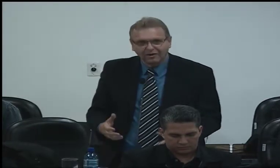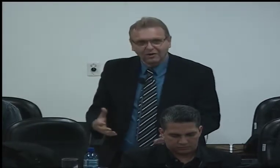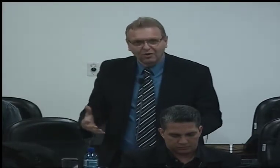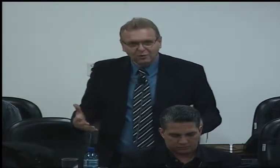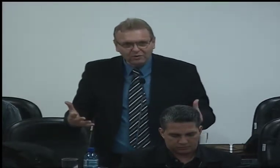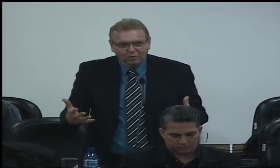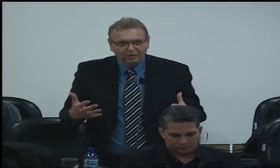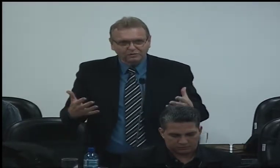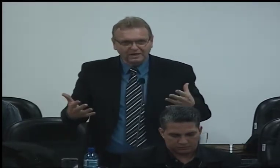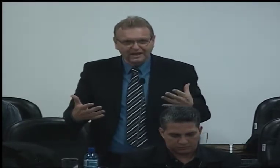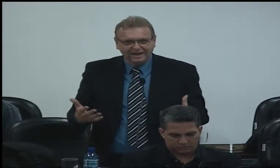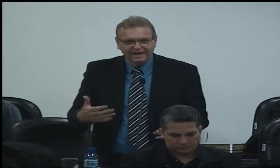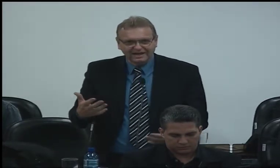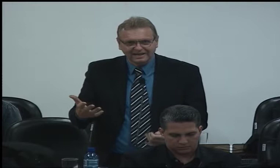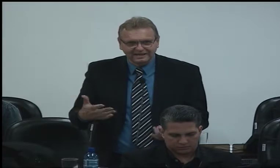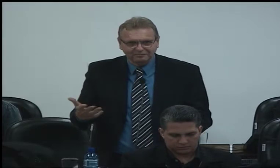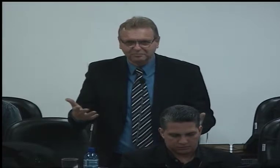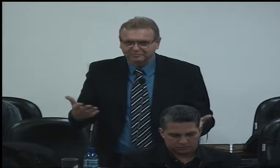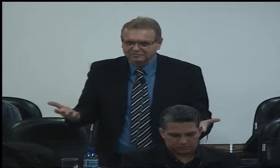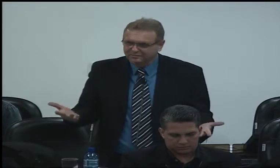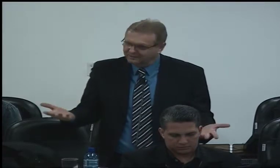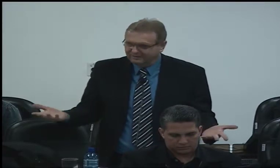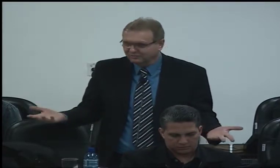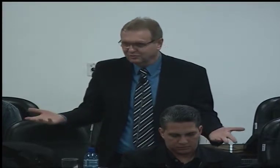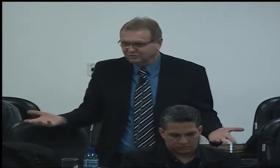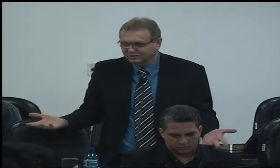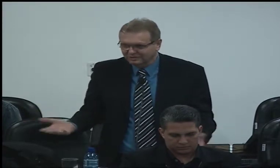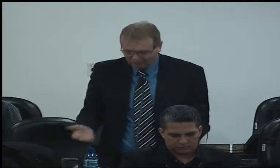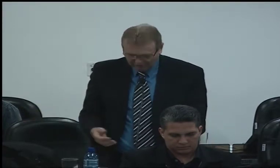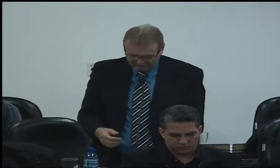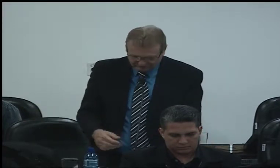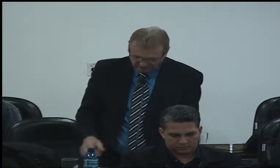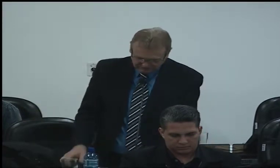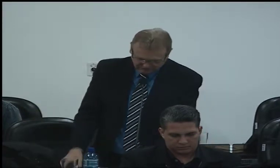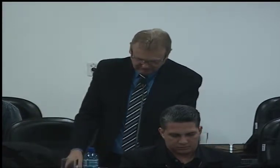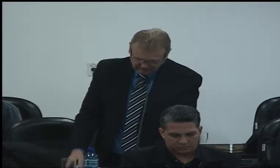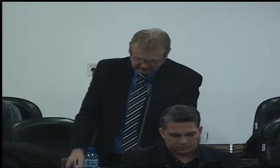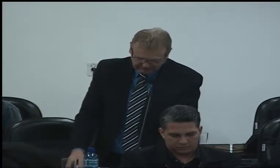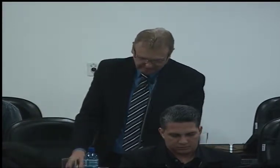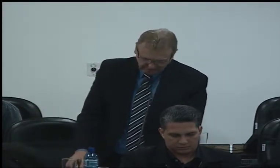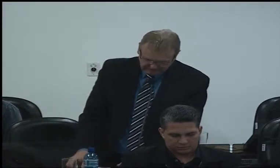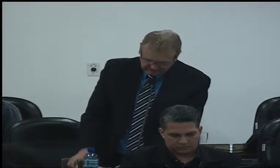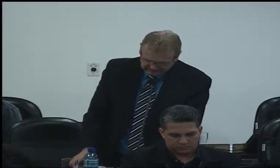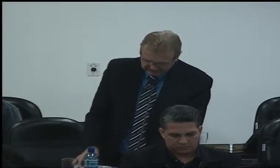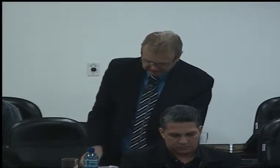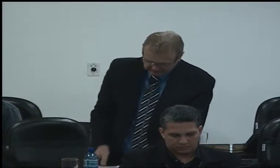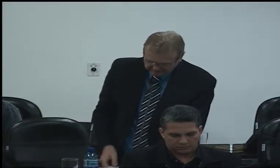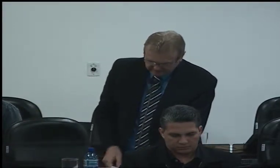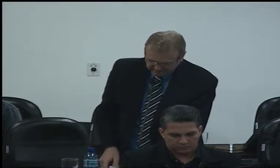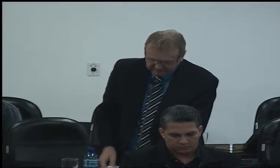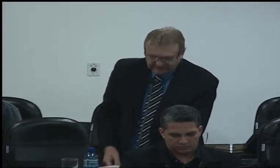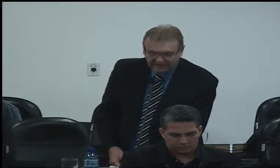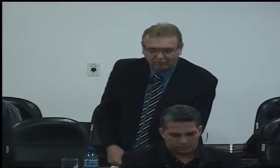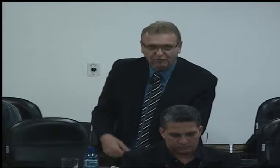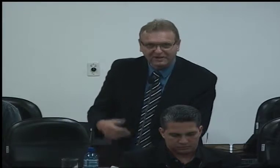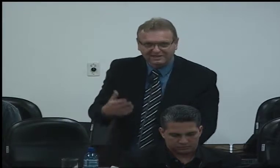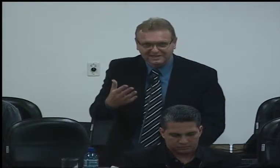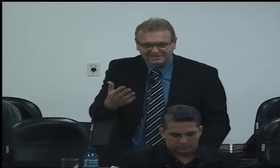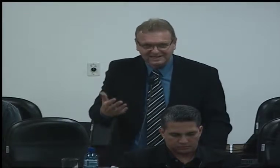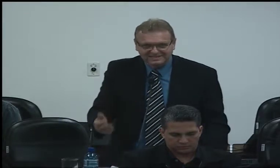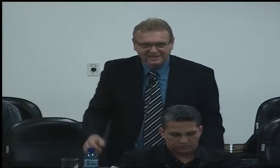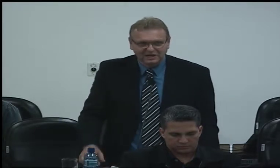o encontro nem aquela alegria os jovens gostam depois a gente mas aquela